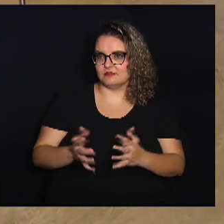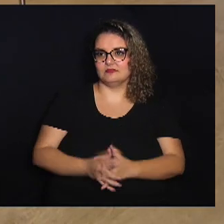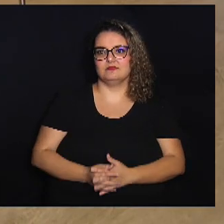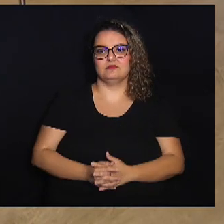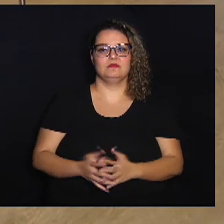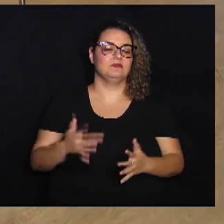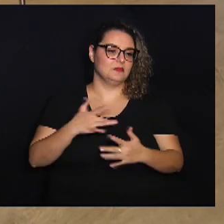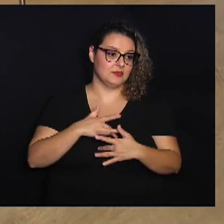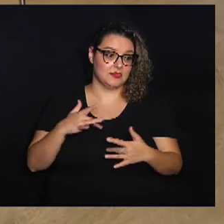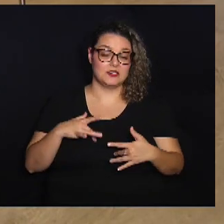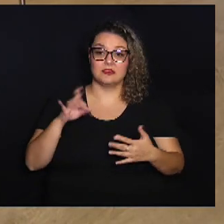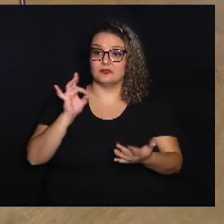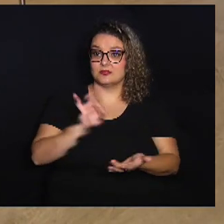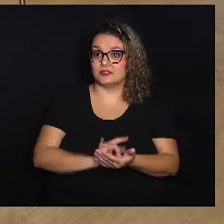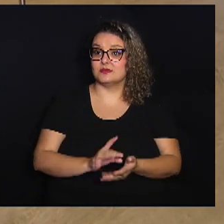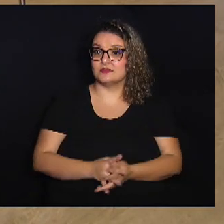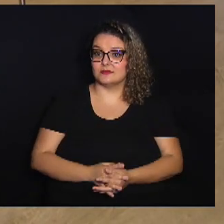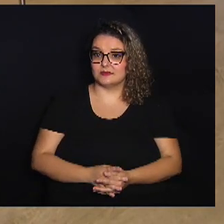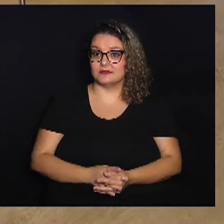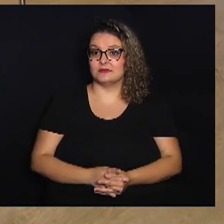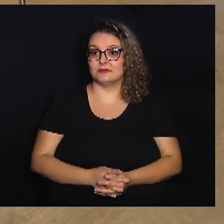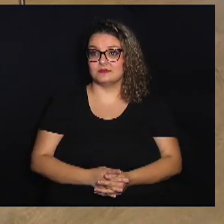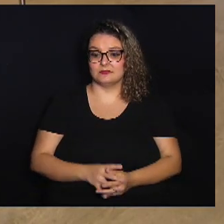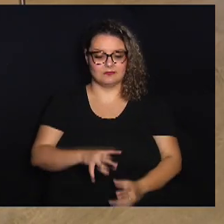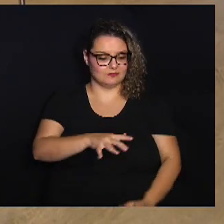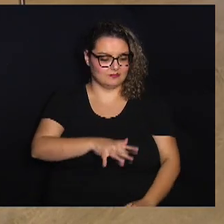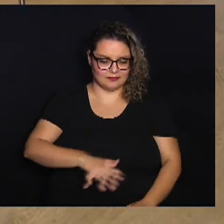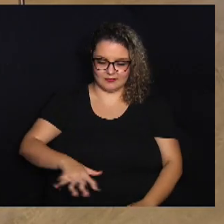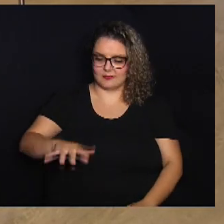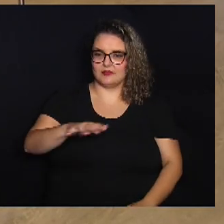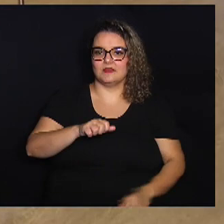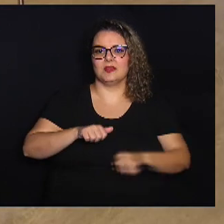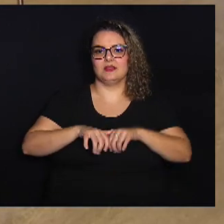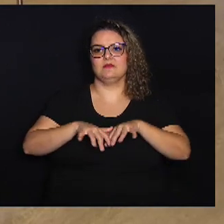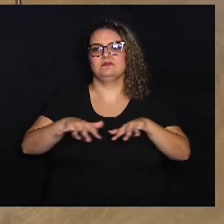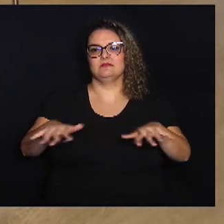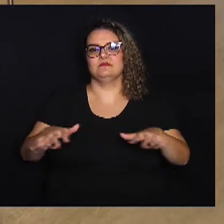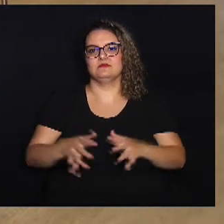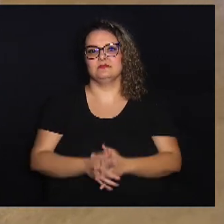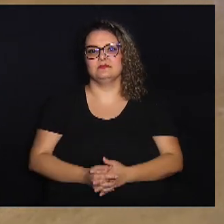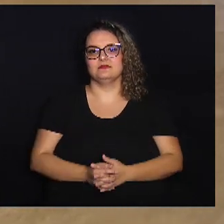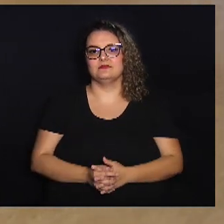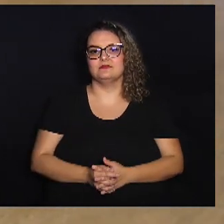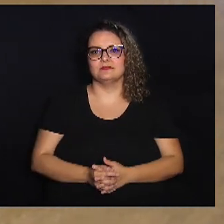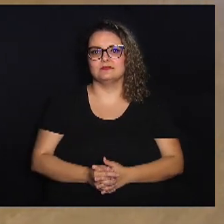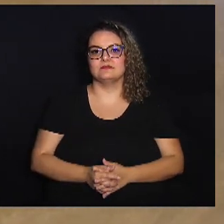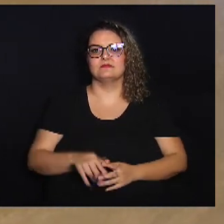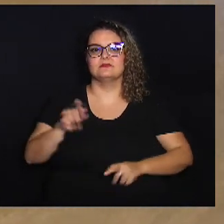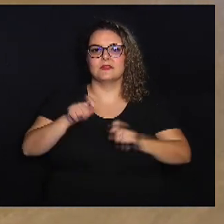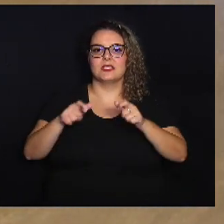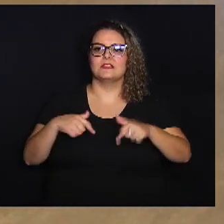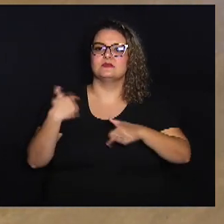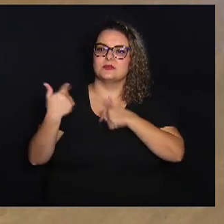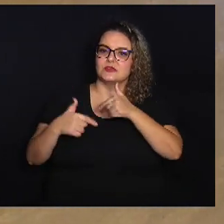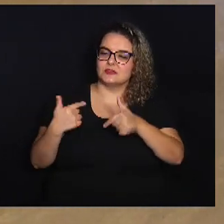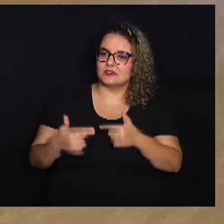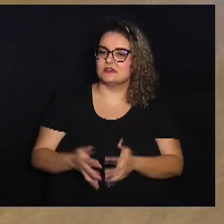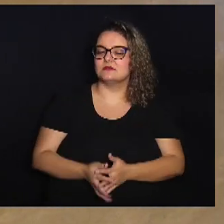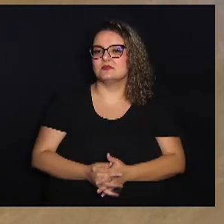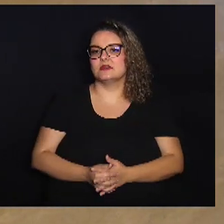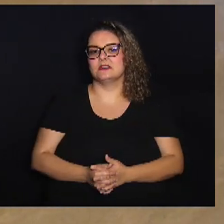saúde mesmo, mas, assim, o campo é muito amplo, assim. As pessoas trabalham